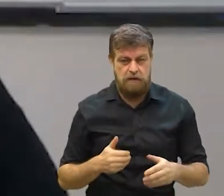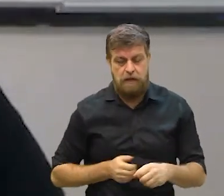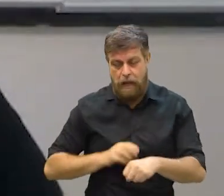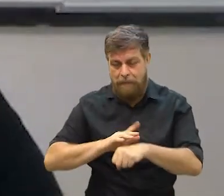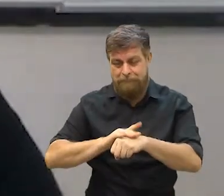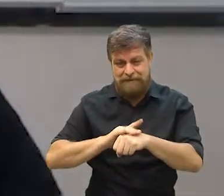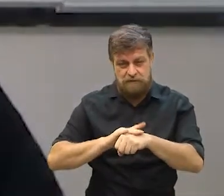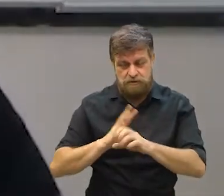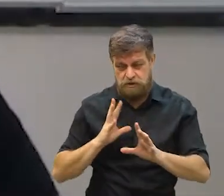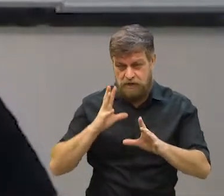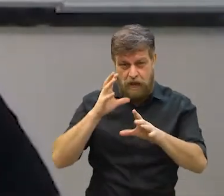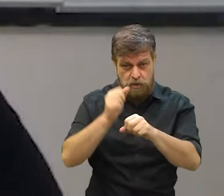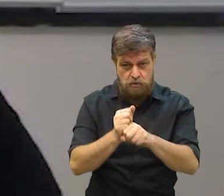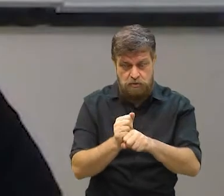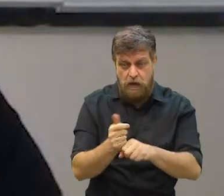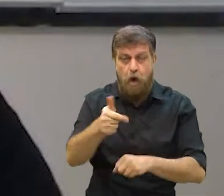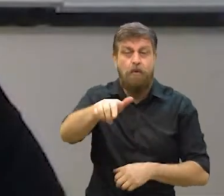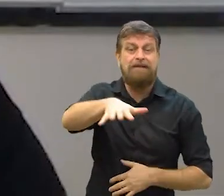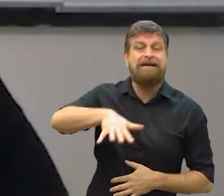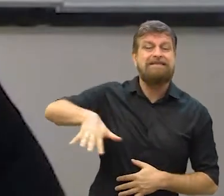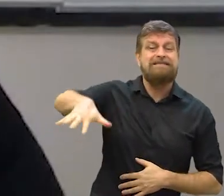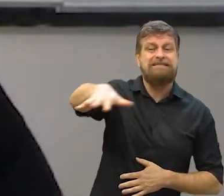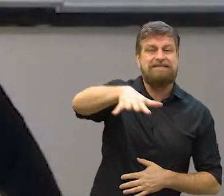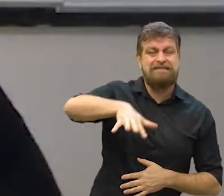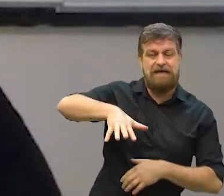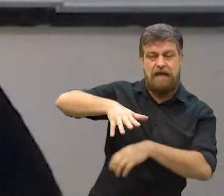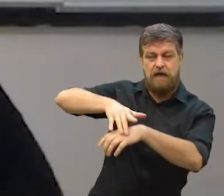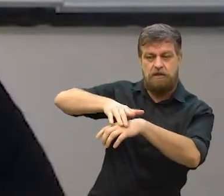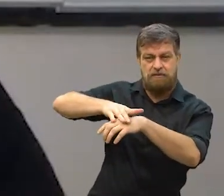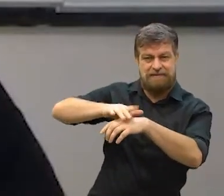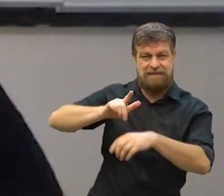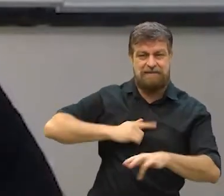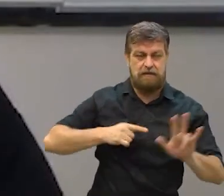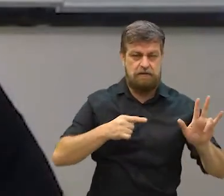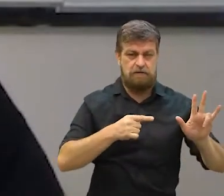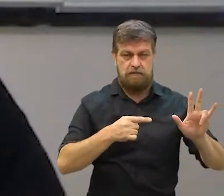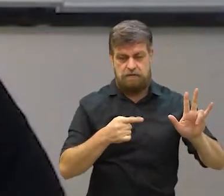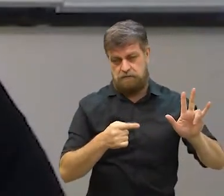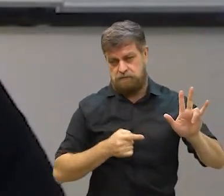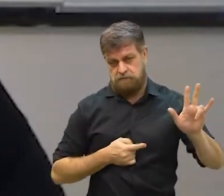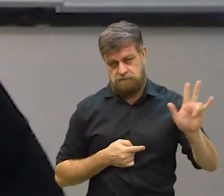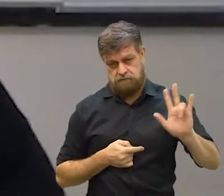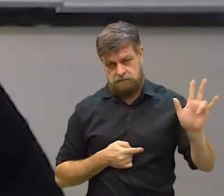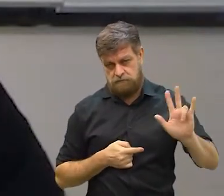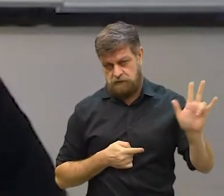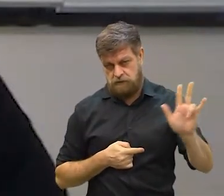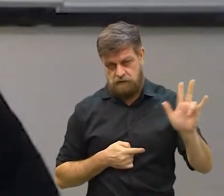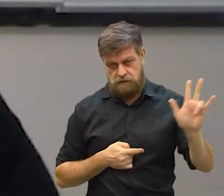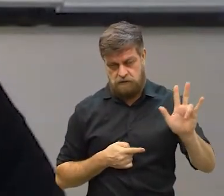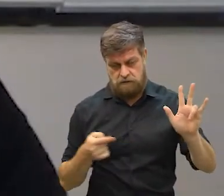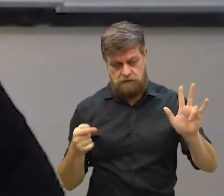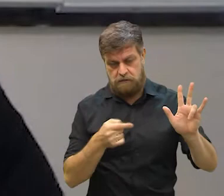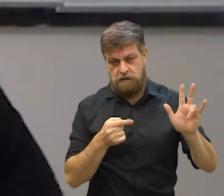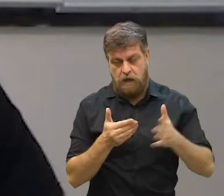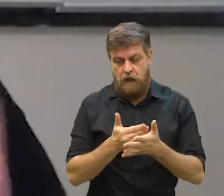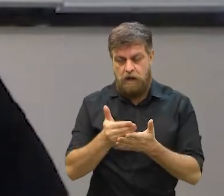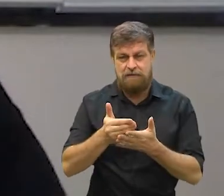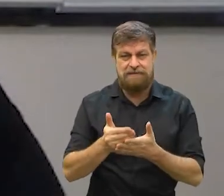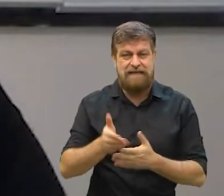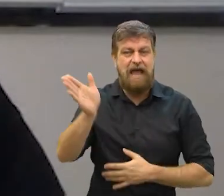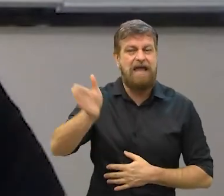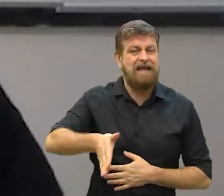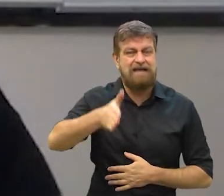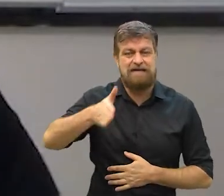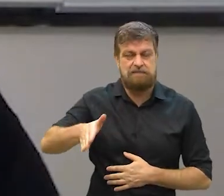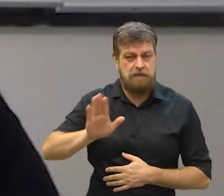patologia, mesmo em outras áreas, a gente preconiza a cannabis entrar com a cannabis e